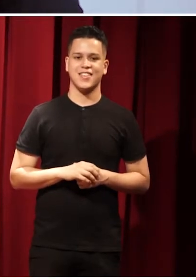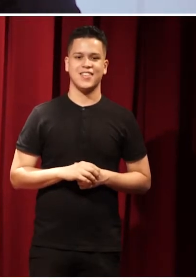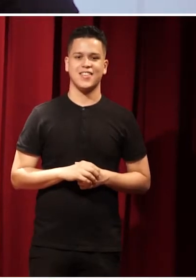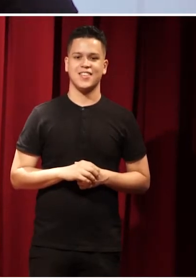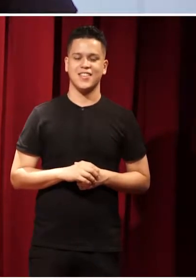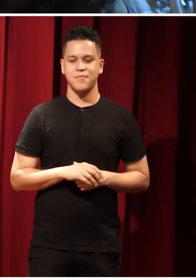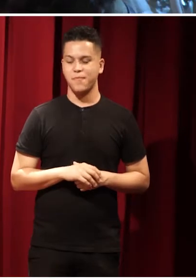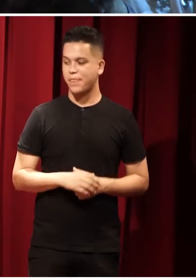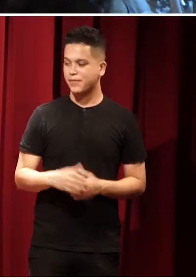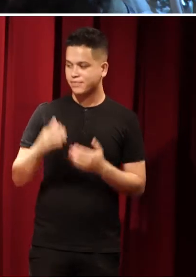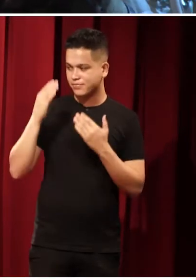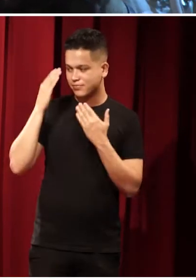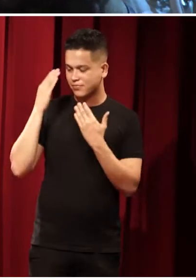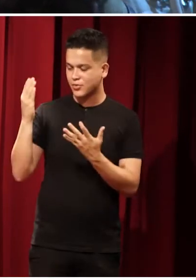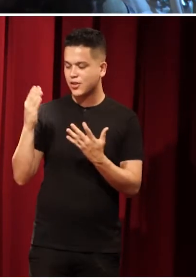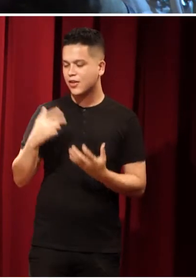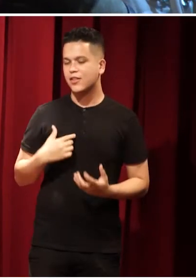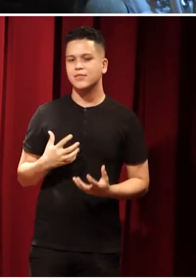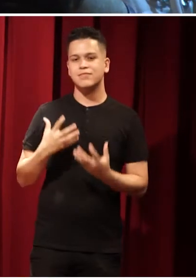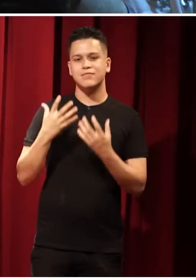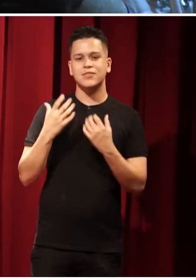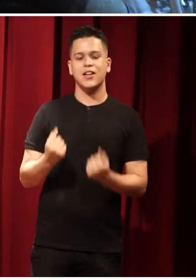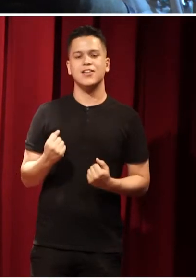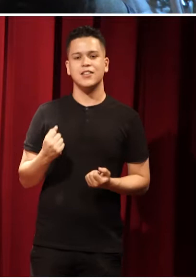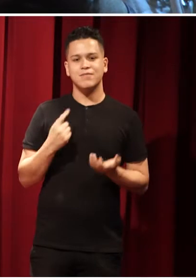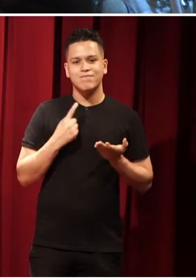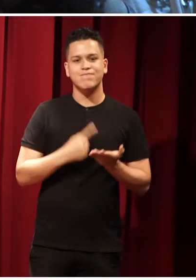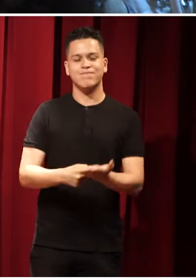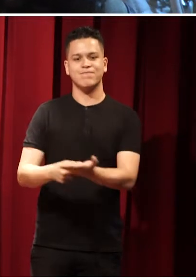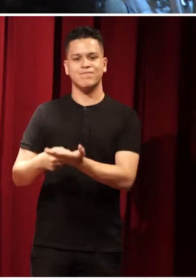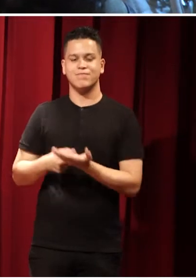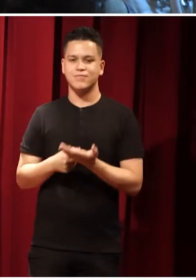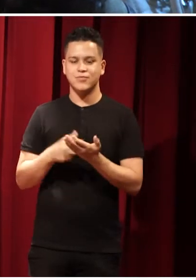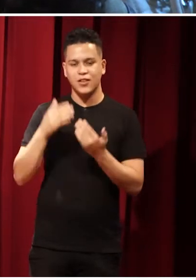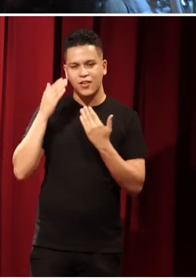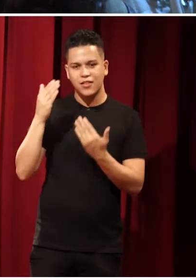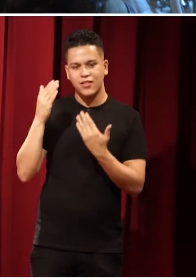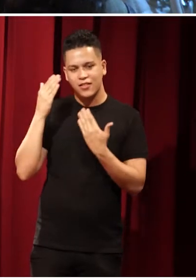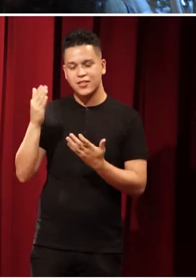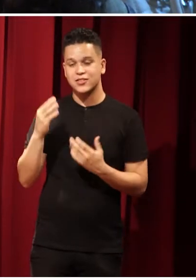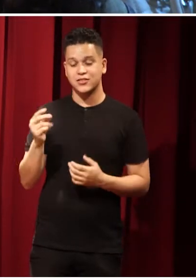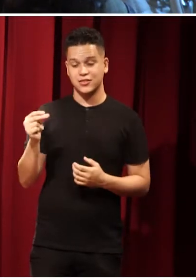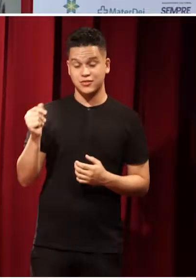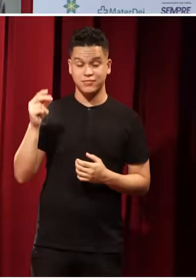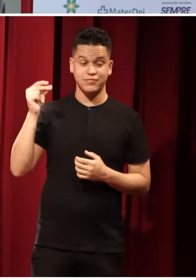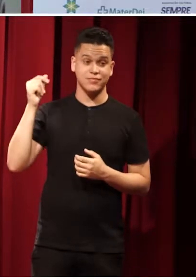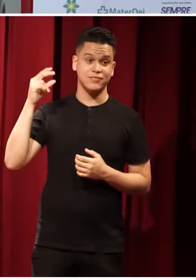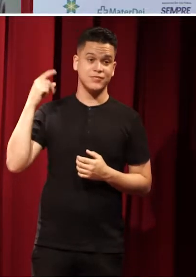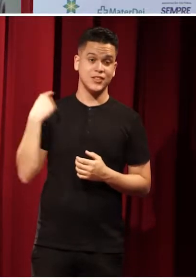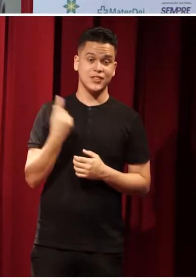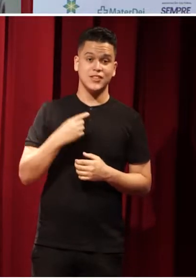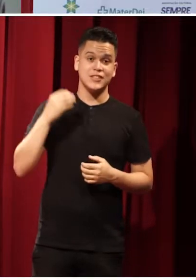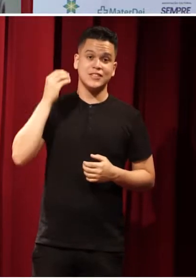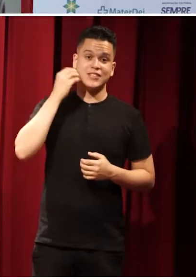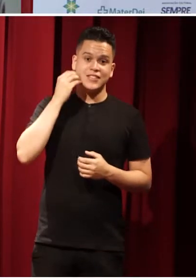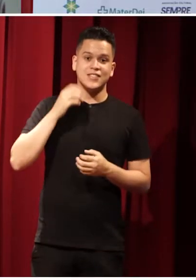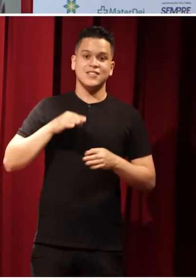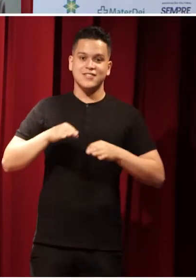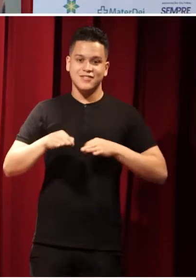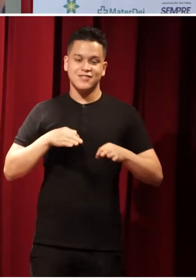A plateia observa atentamente. Muito obrigado por ter aceito o nosso convite. Obrigado pelo convite. A gente já está tramando isso há quanto tempo, né,